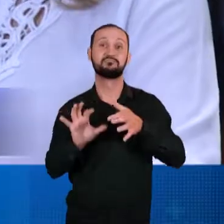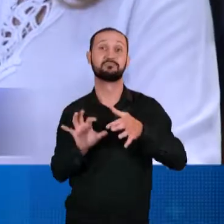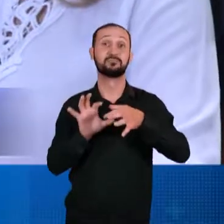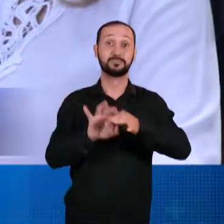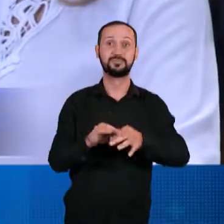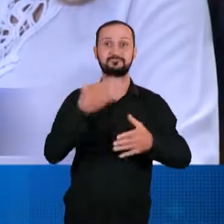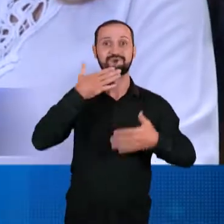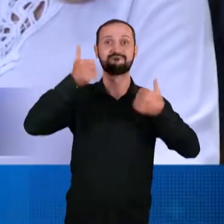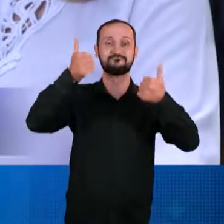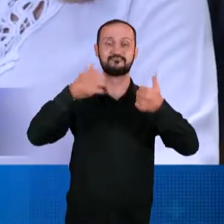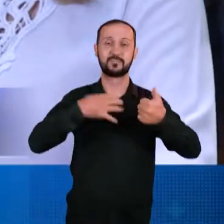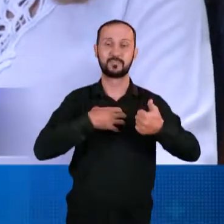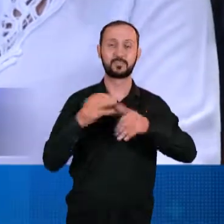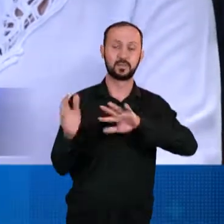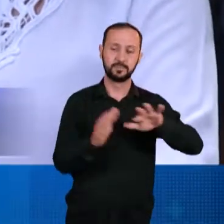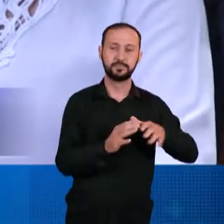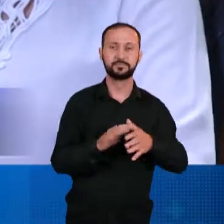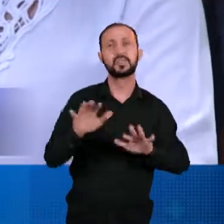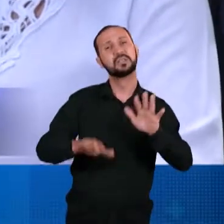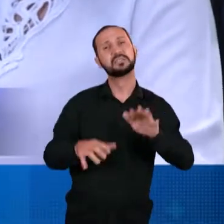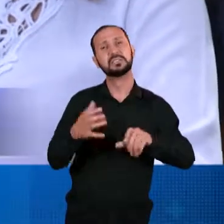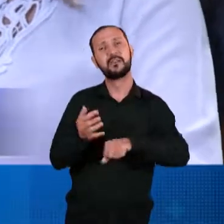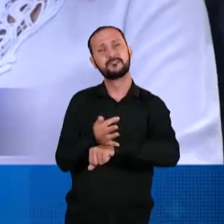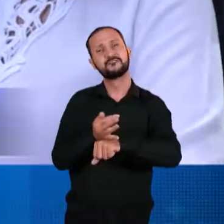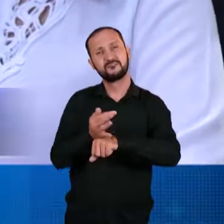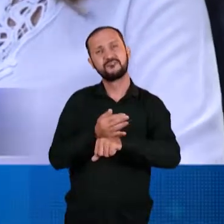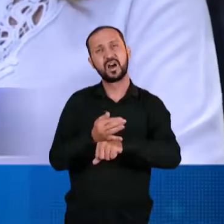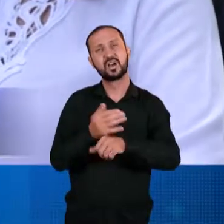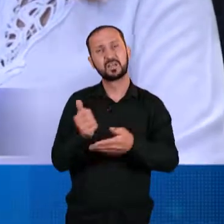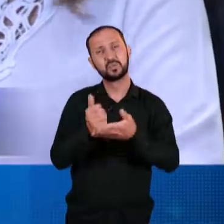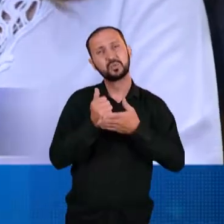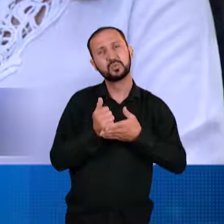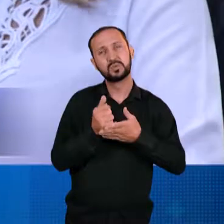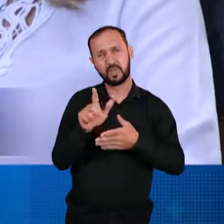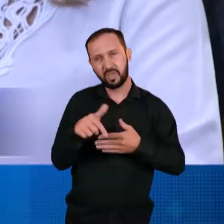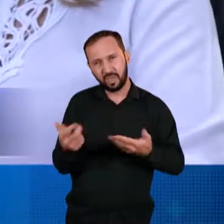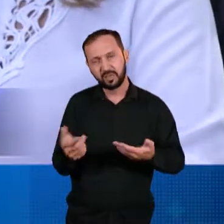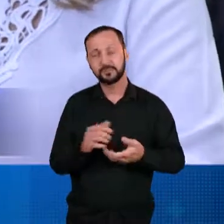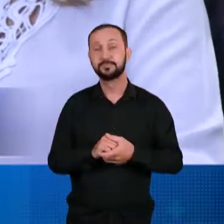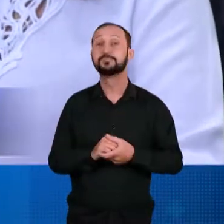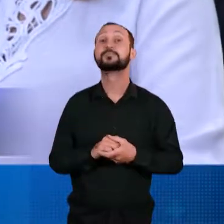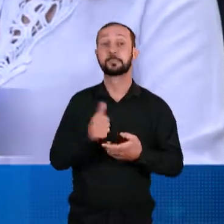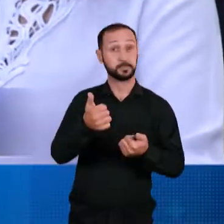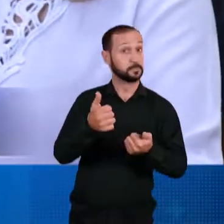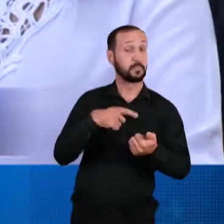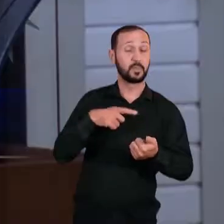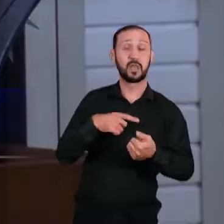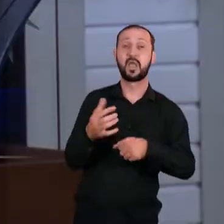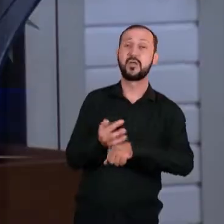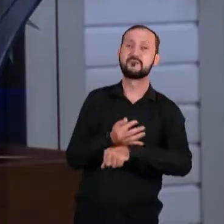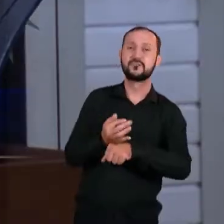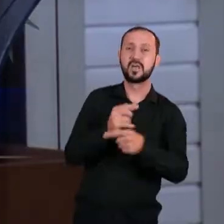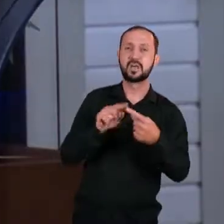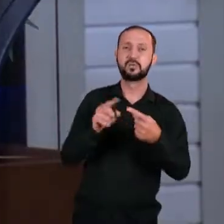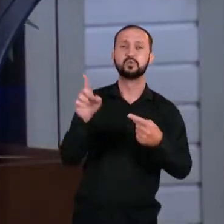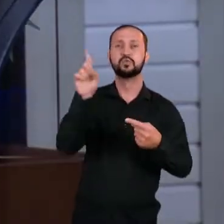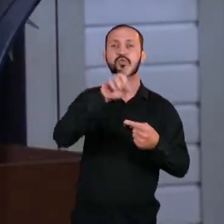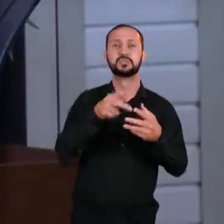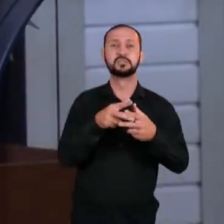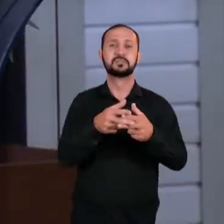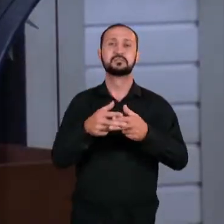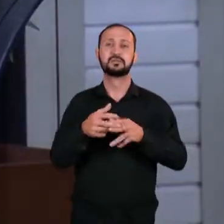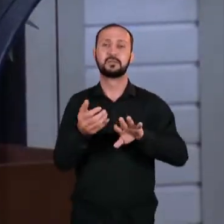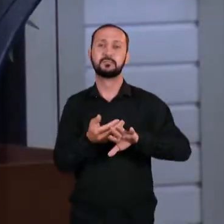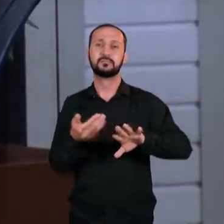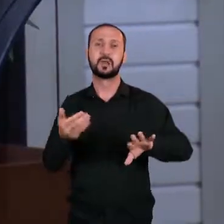melhor. Mas férias seria uma alternativa? As férias, às vezes alguns dias de afastamento, em